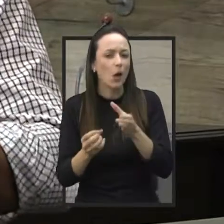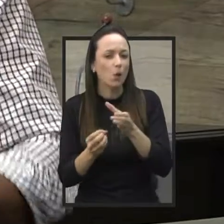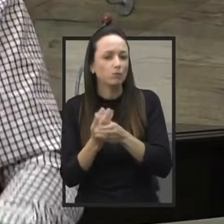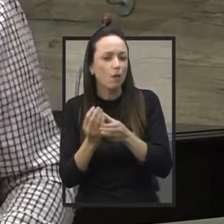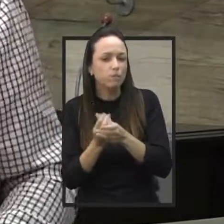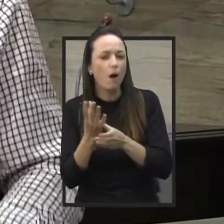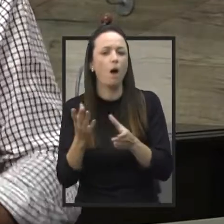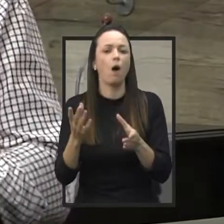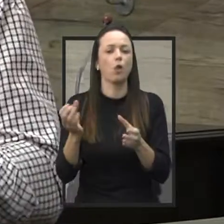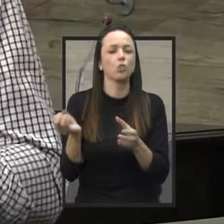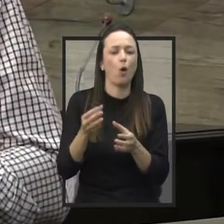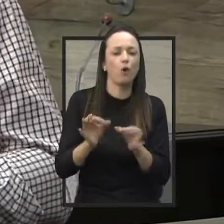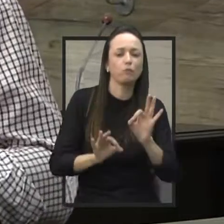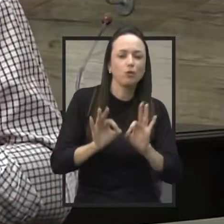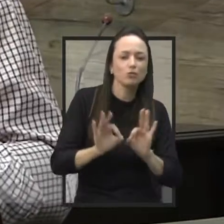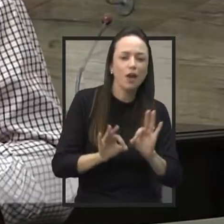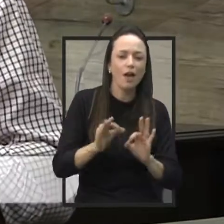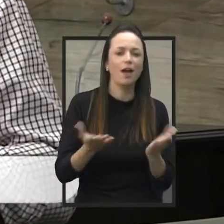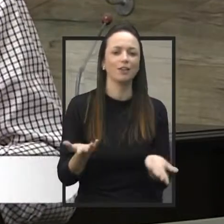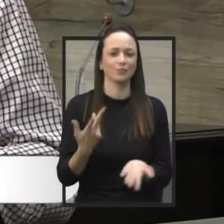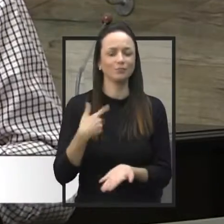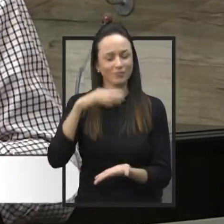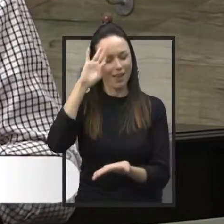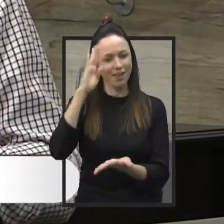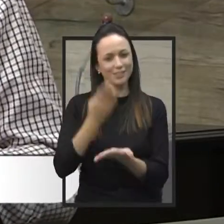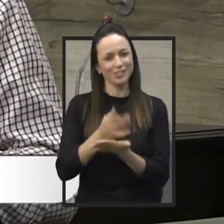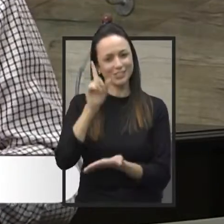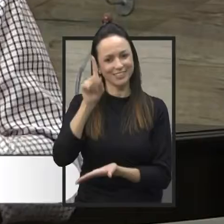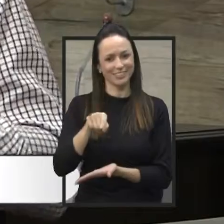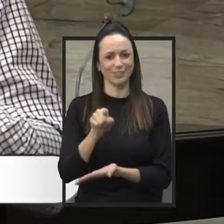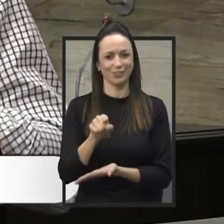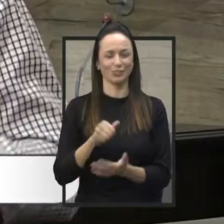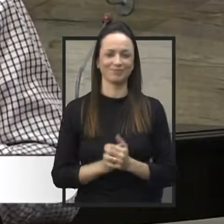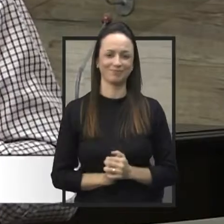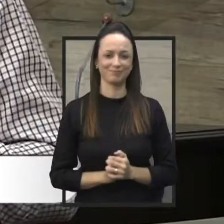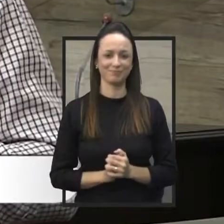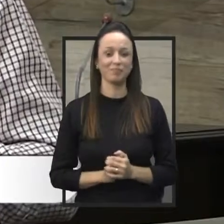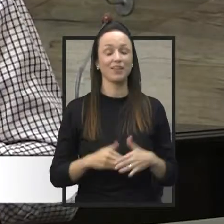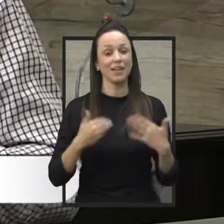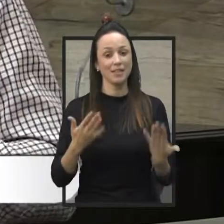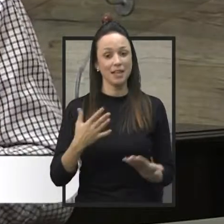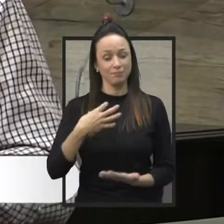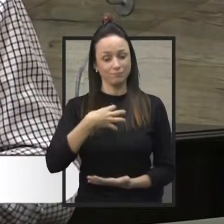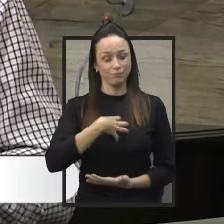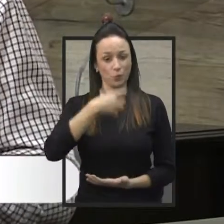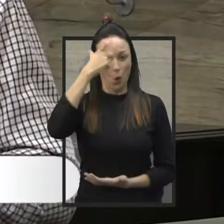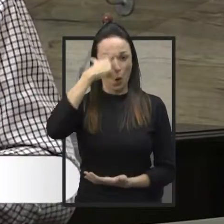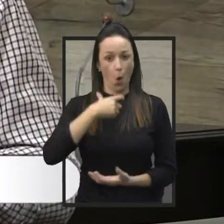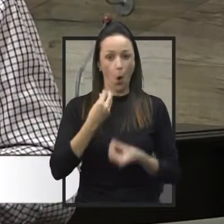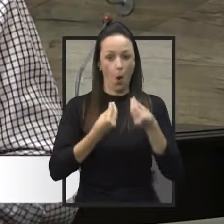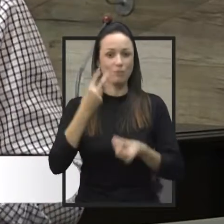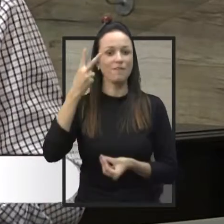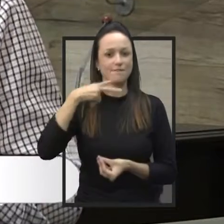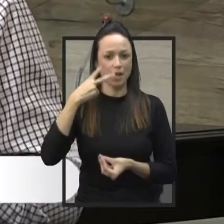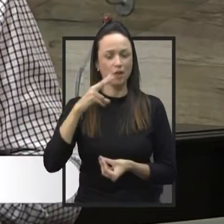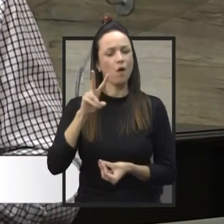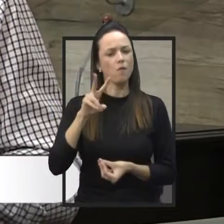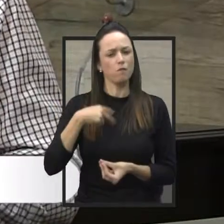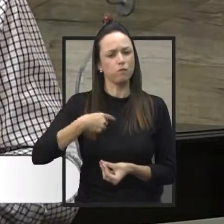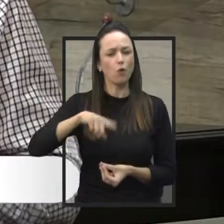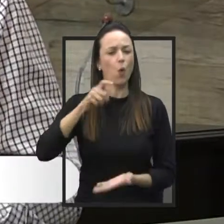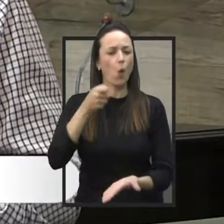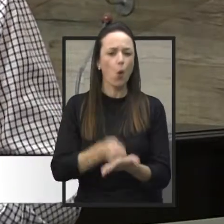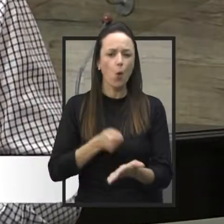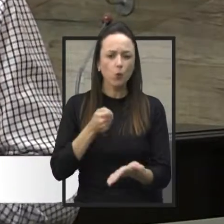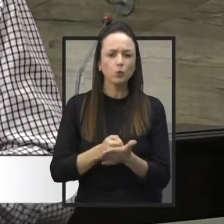novos projetos, e a gente acredita nisso. E o que depender da minha posição como vereador, a gente vai lutar para que a